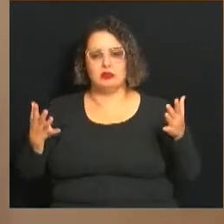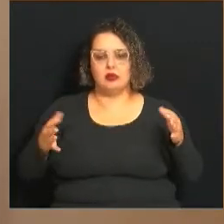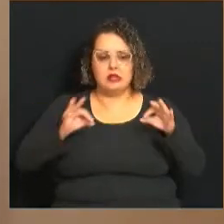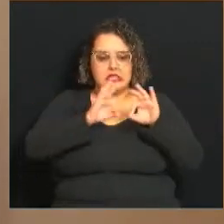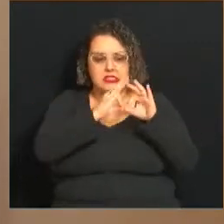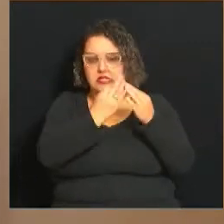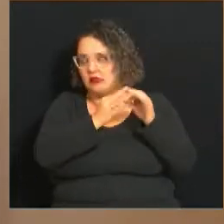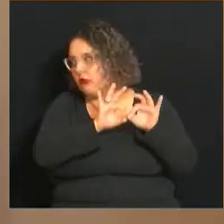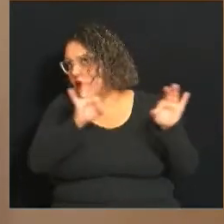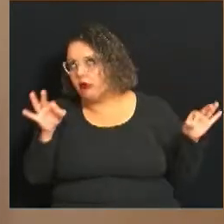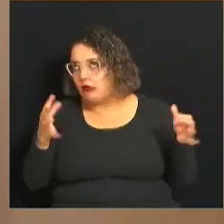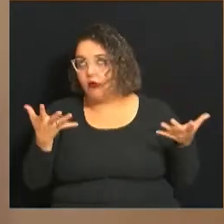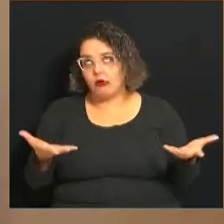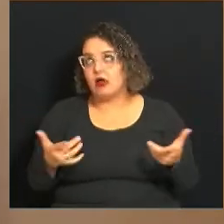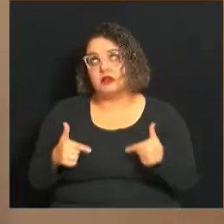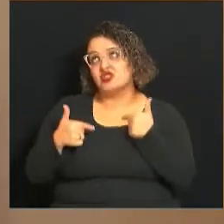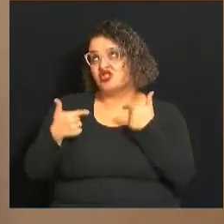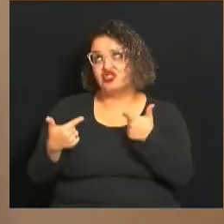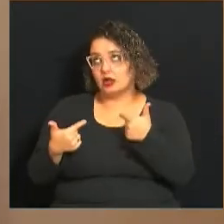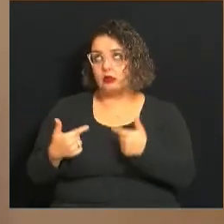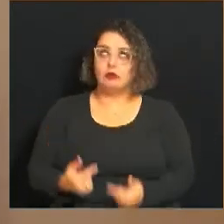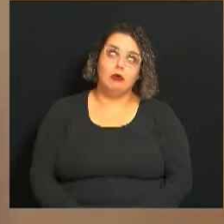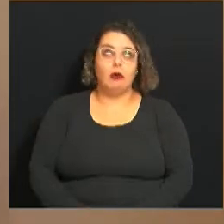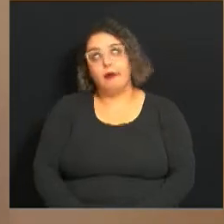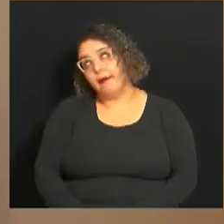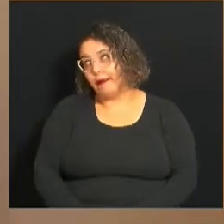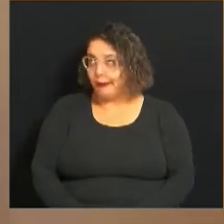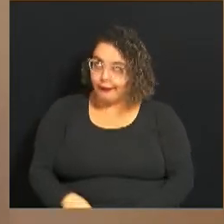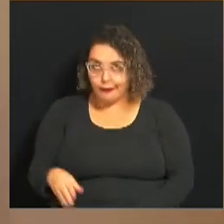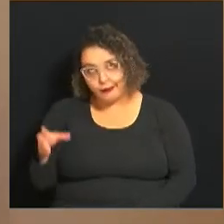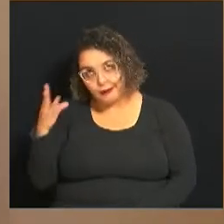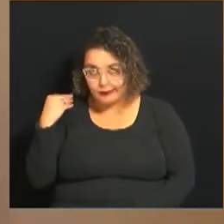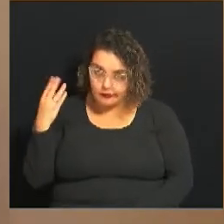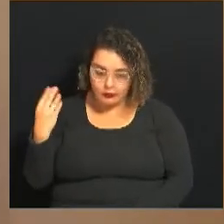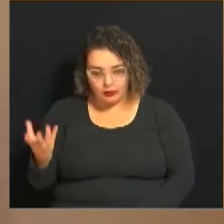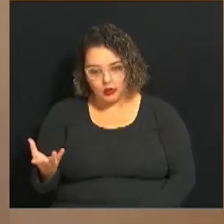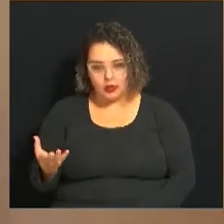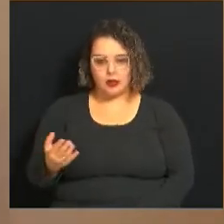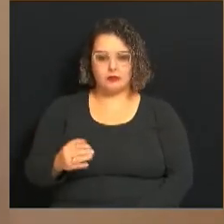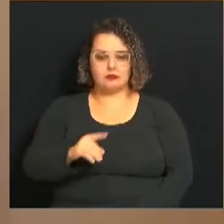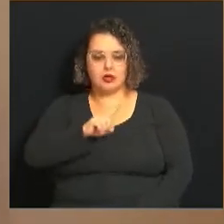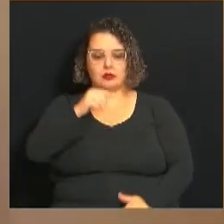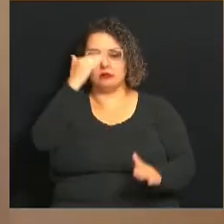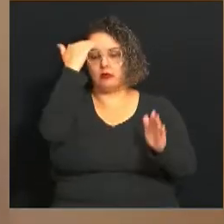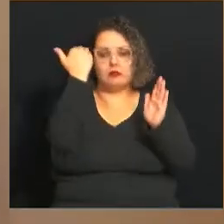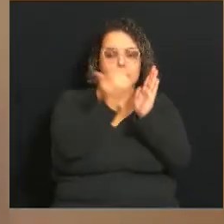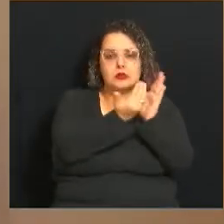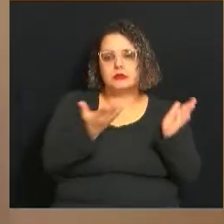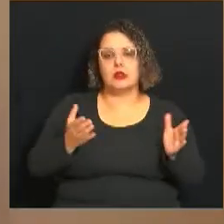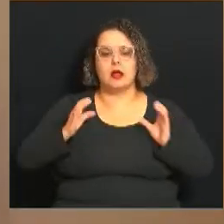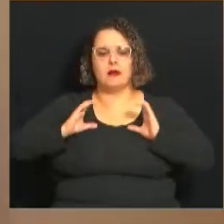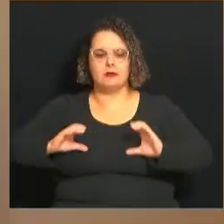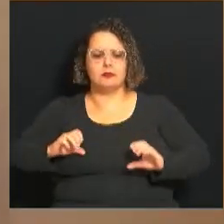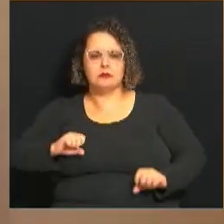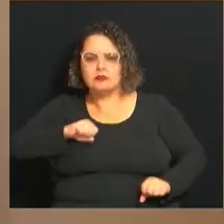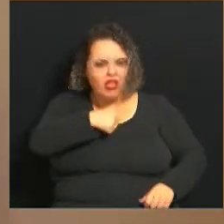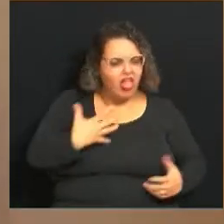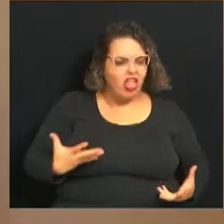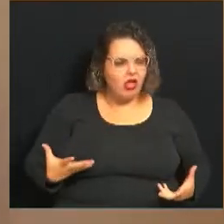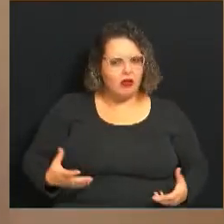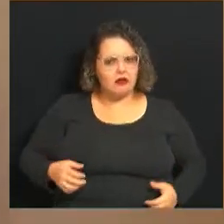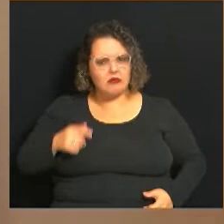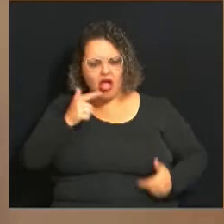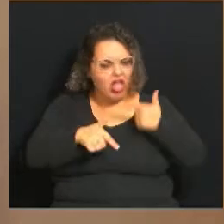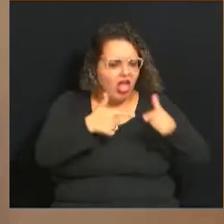pais, e trazer aí uma agressividade, né, uma desobediência, um comportamento muito agressivo. Ele nos